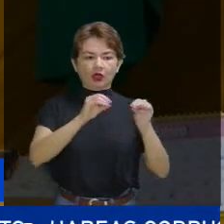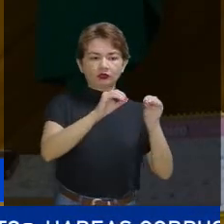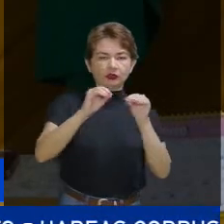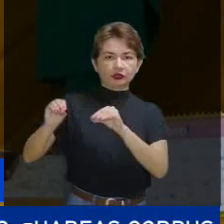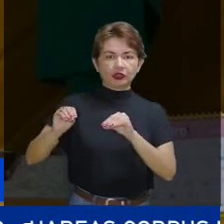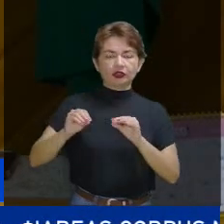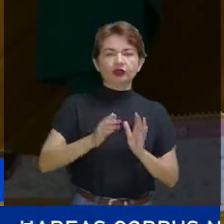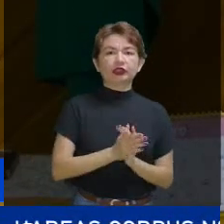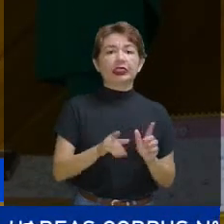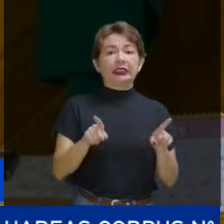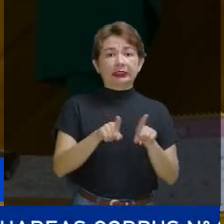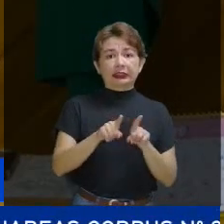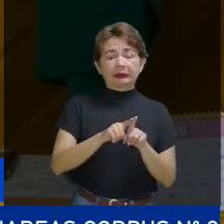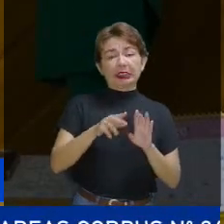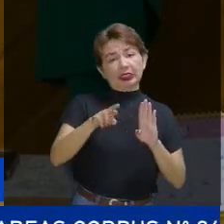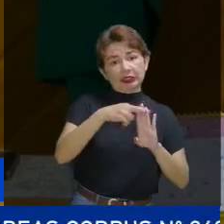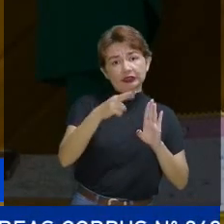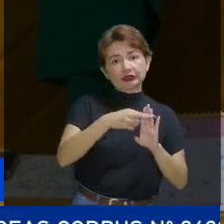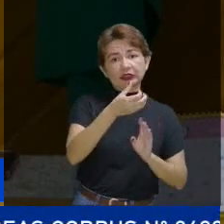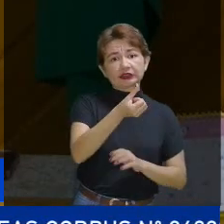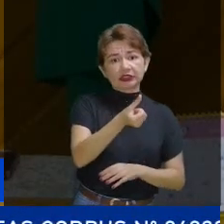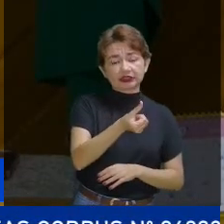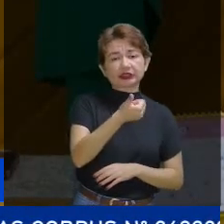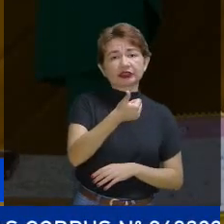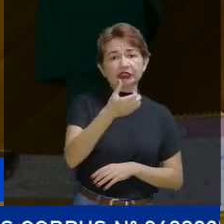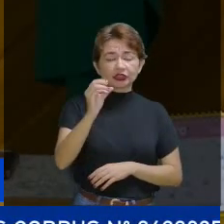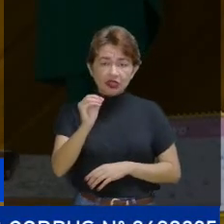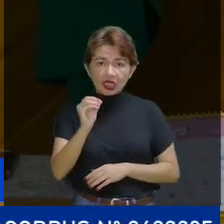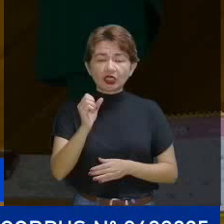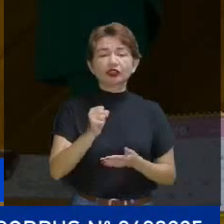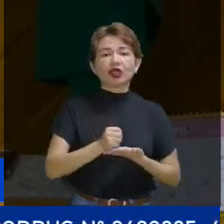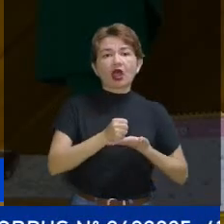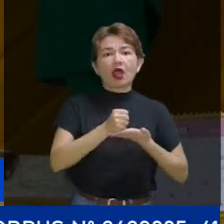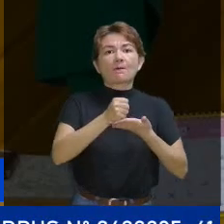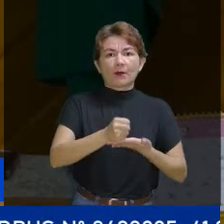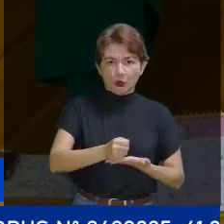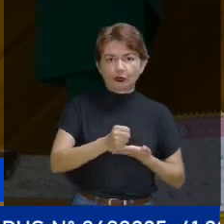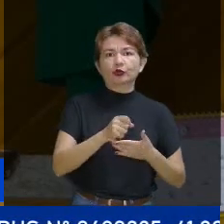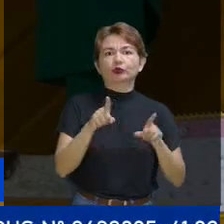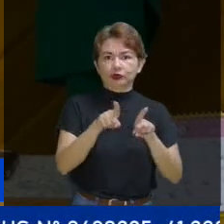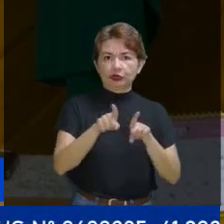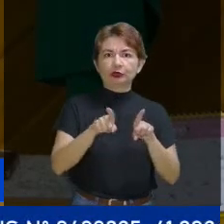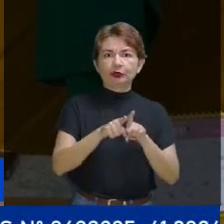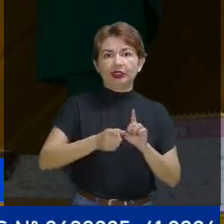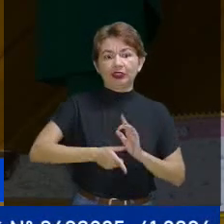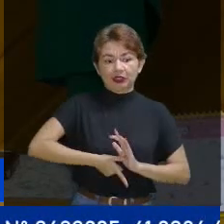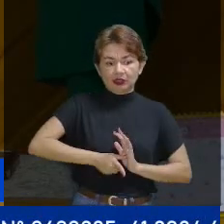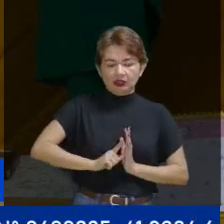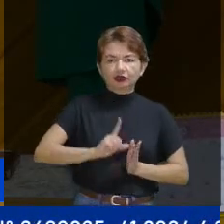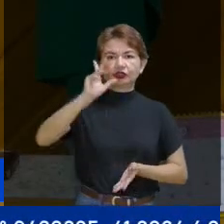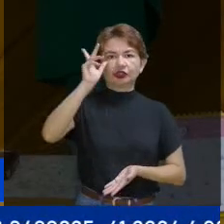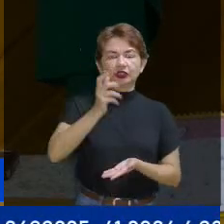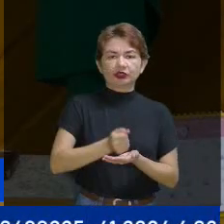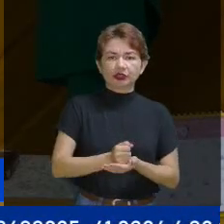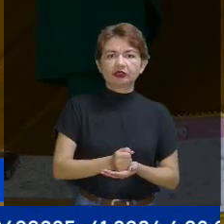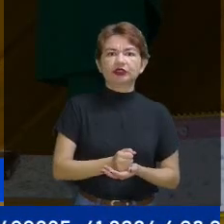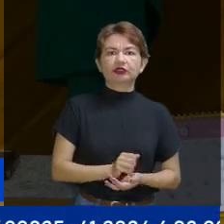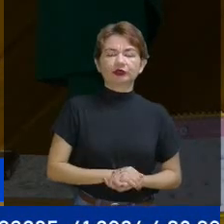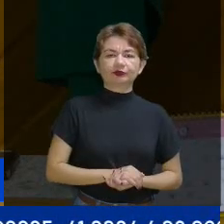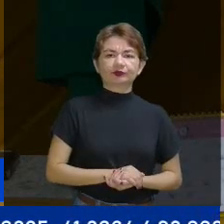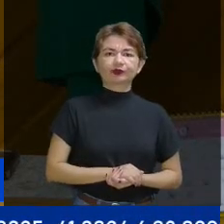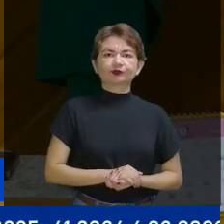resolução 610, nós teríamos um amparo a partir dessa publicação que foi anterior à